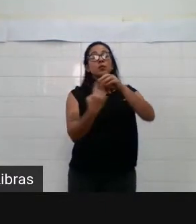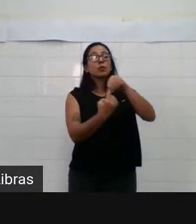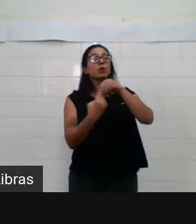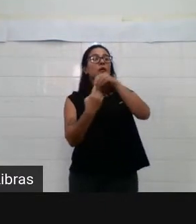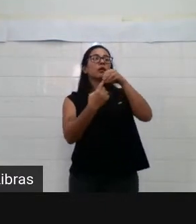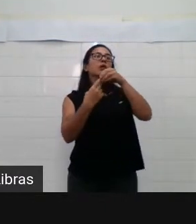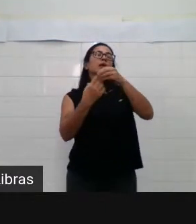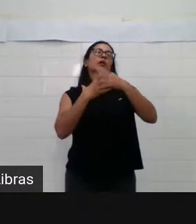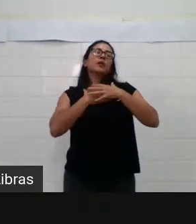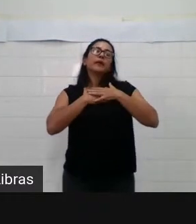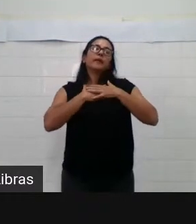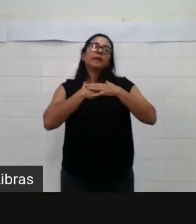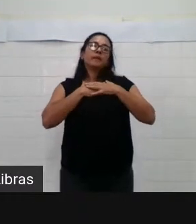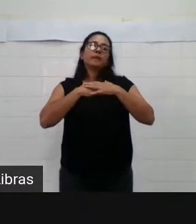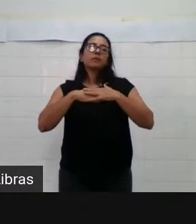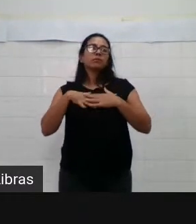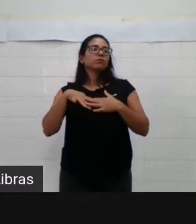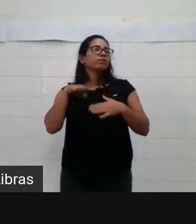abrigava,